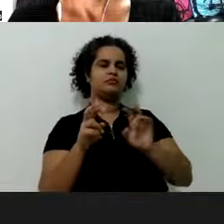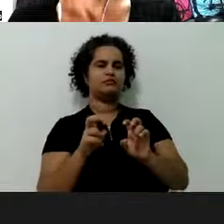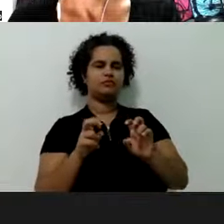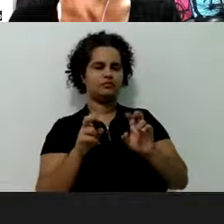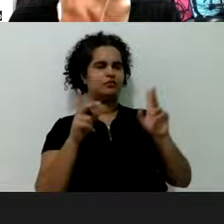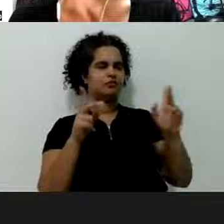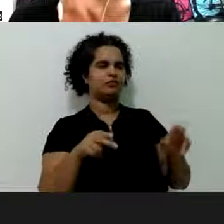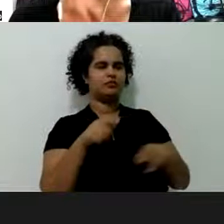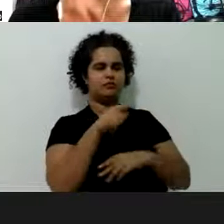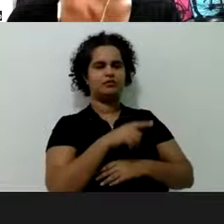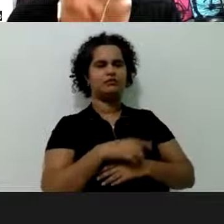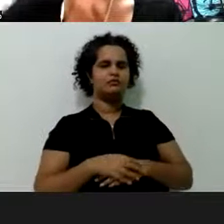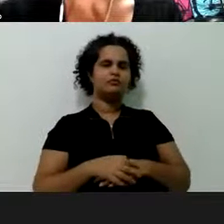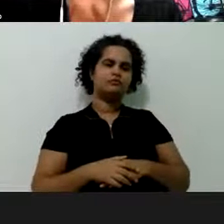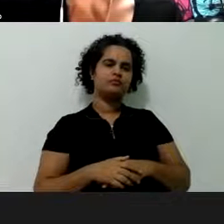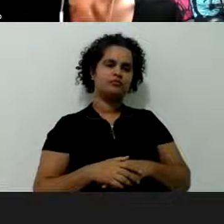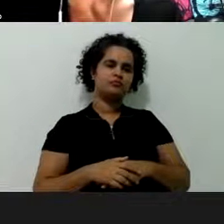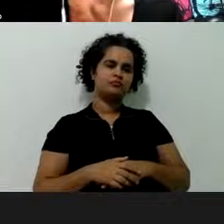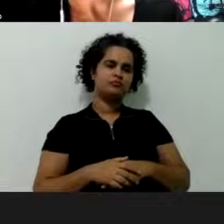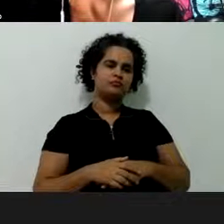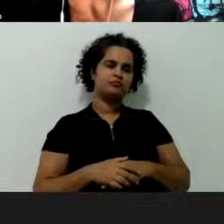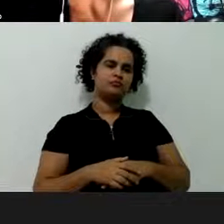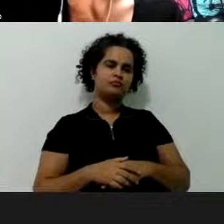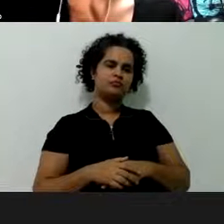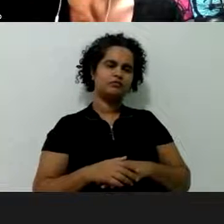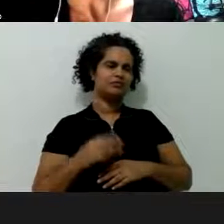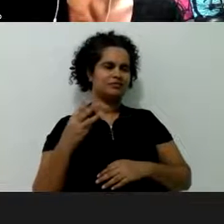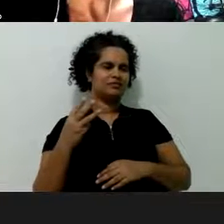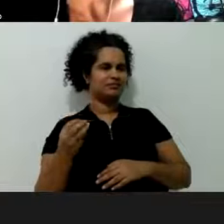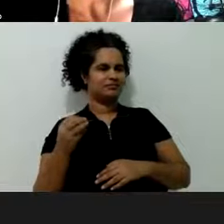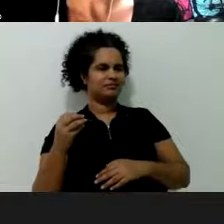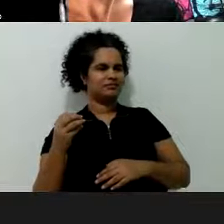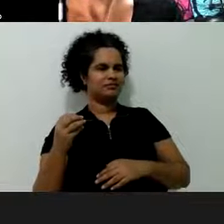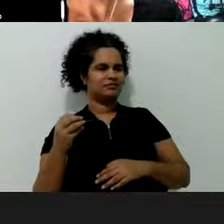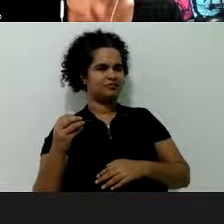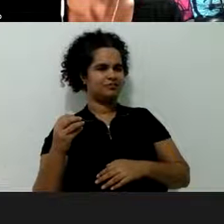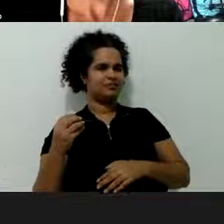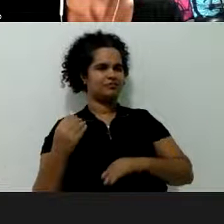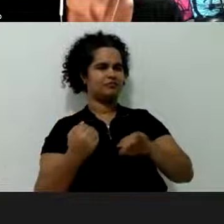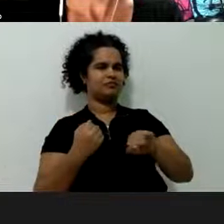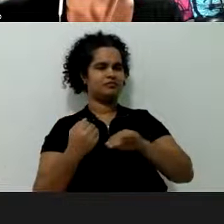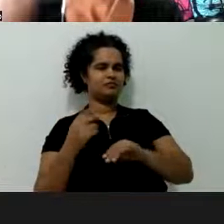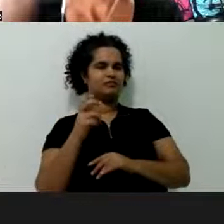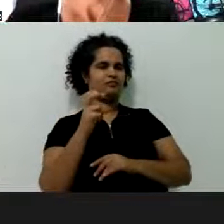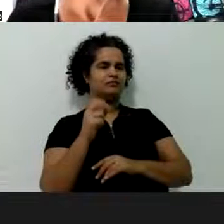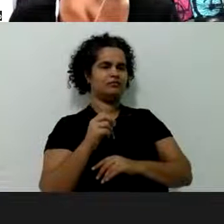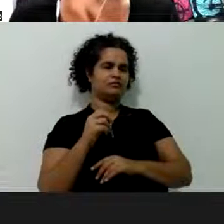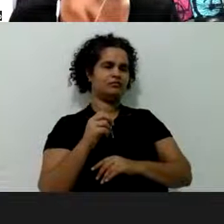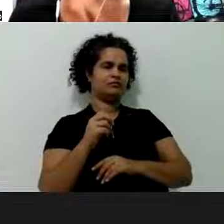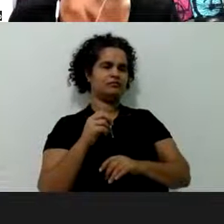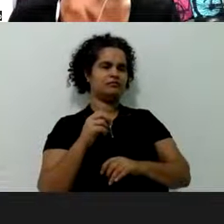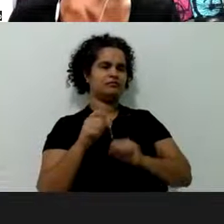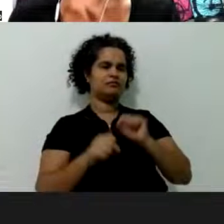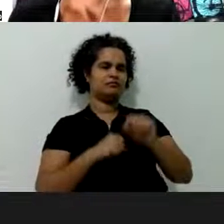dessa questão. Eu acho que é 30 e 50. Acho que é 30 para faixa e 50 para ciclovia.